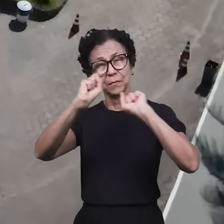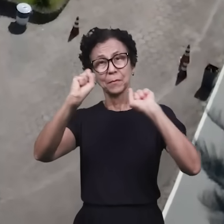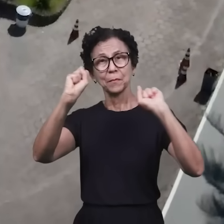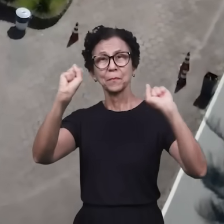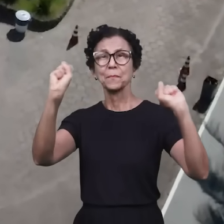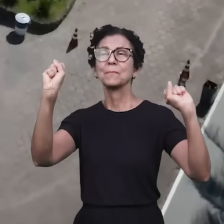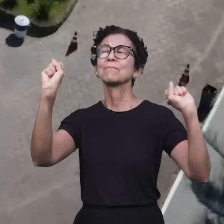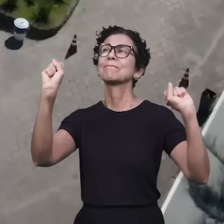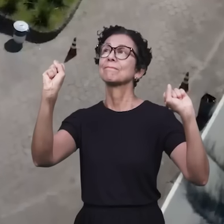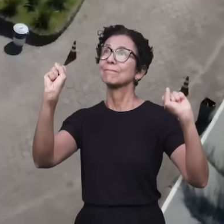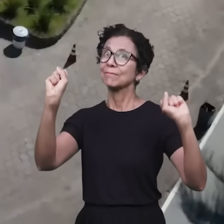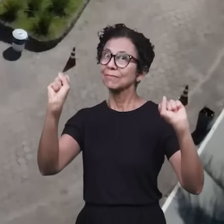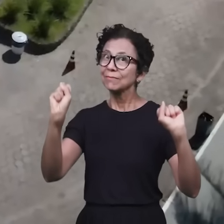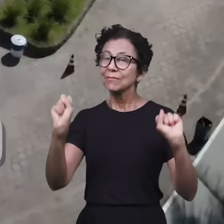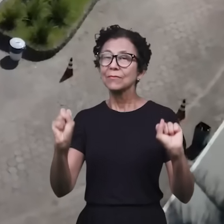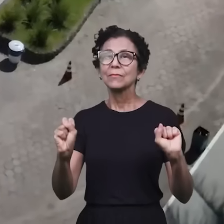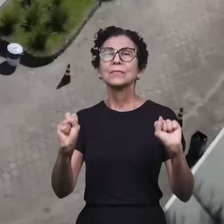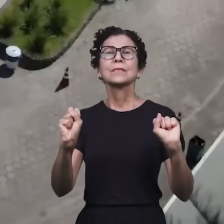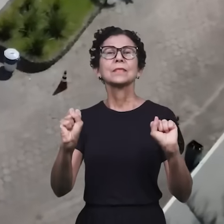libertação